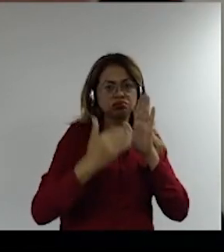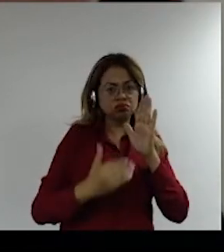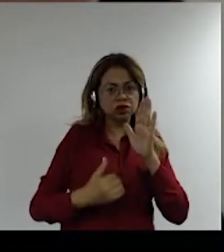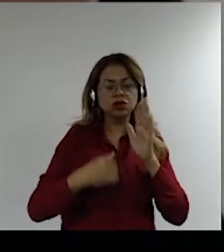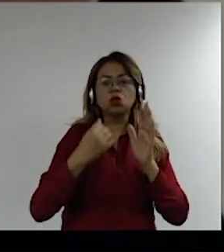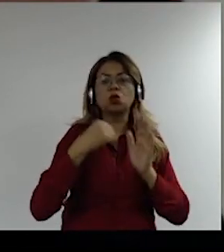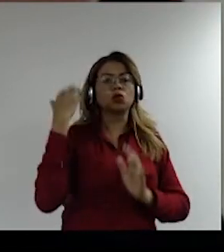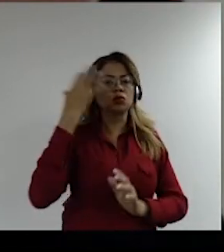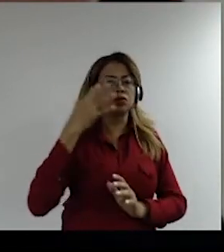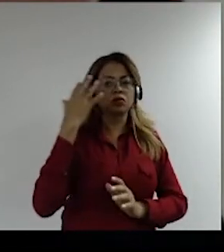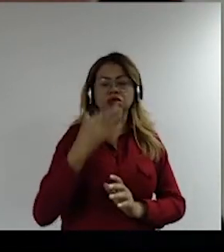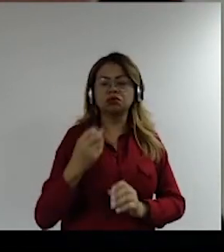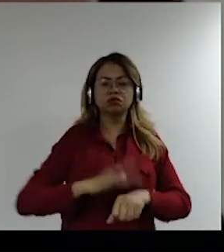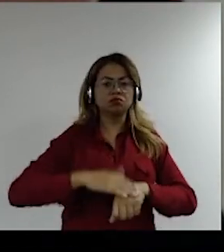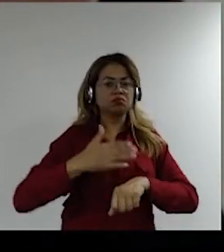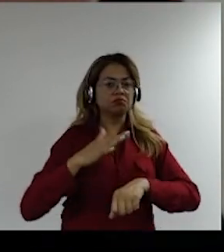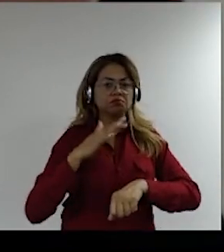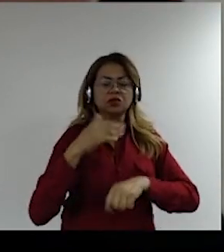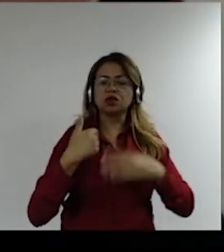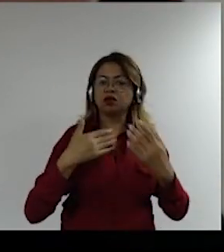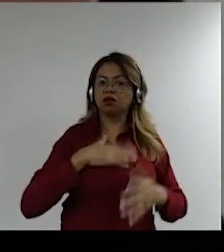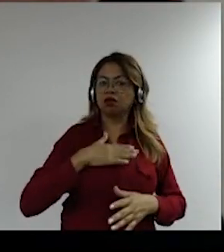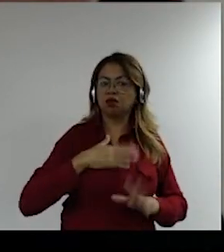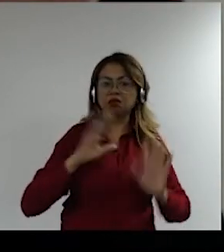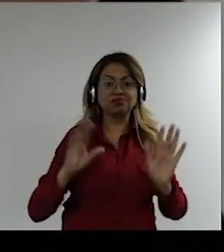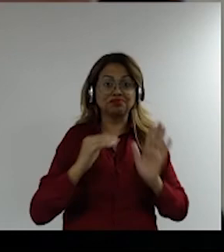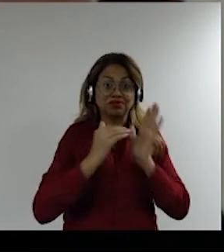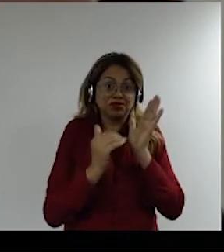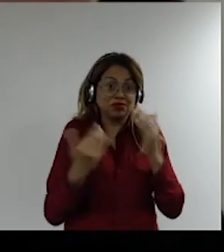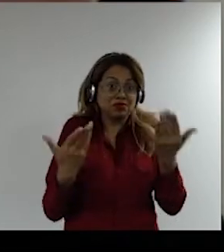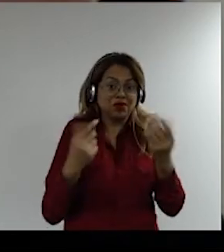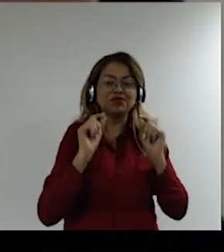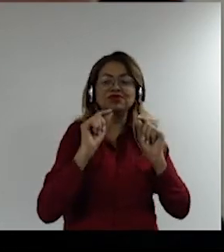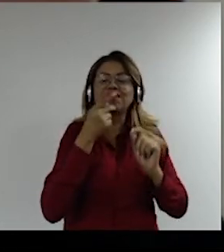fizeram palestras brilhantes e que a mim pouco sobrou